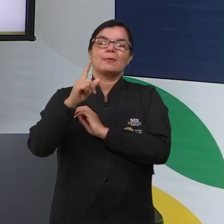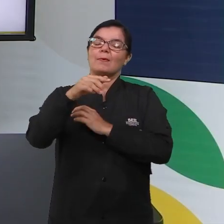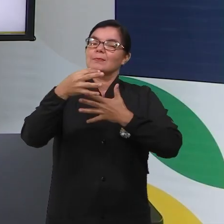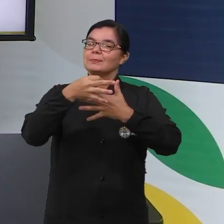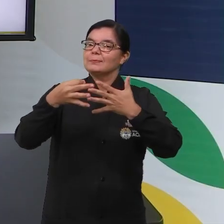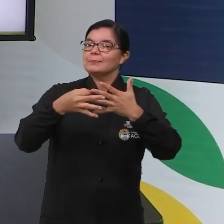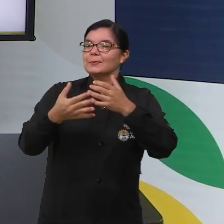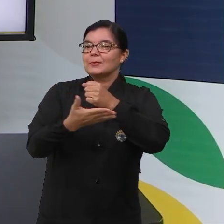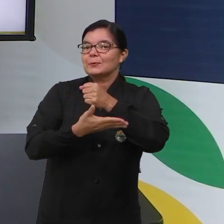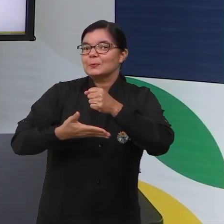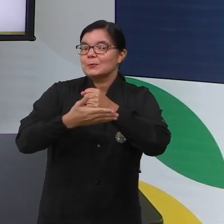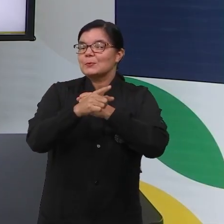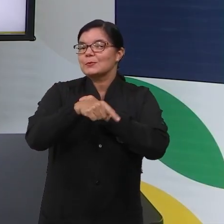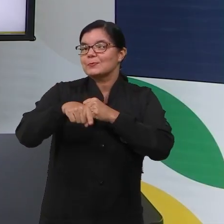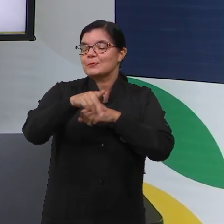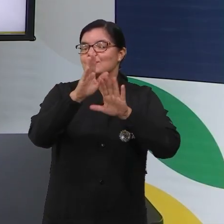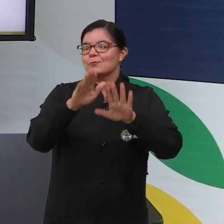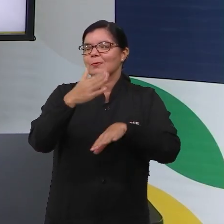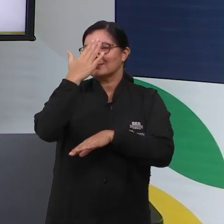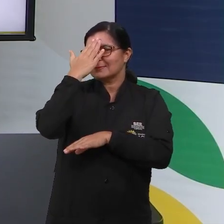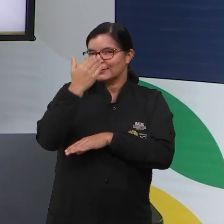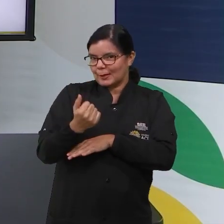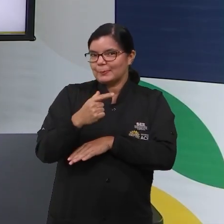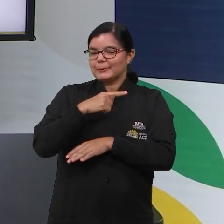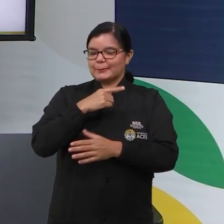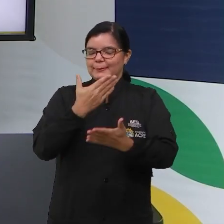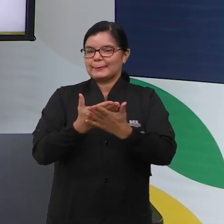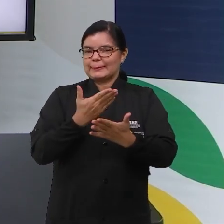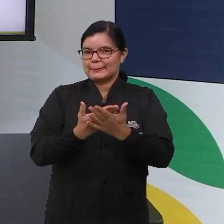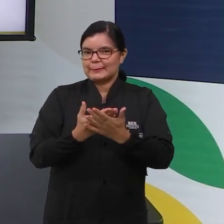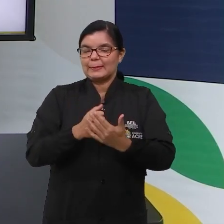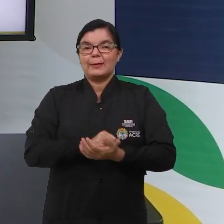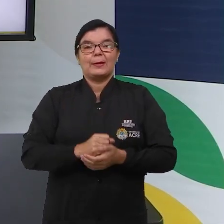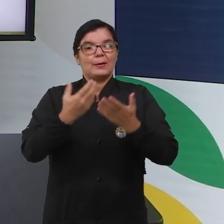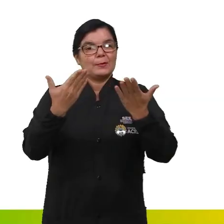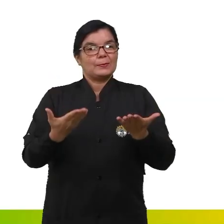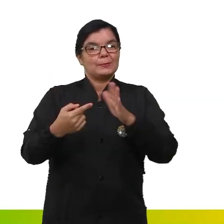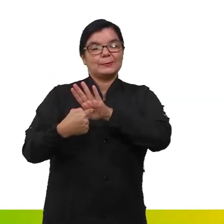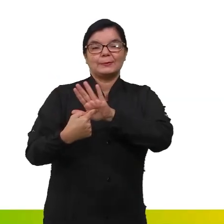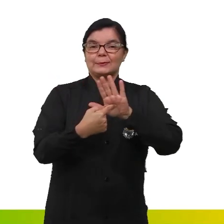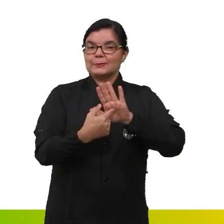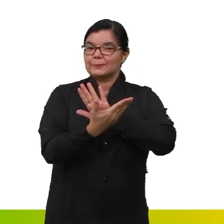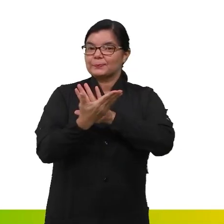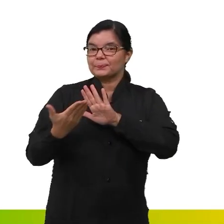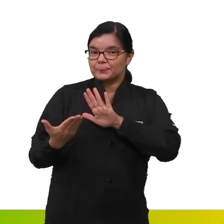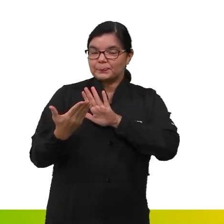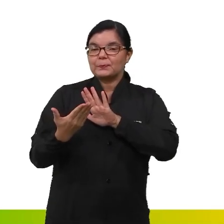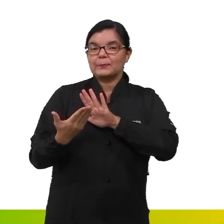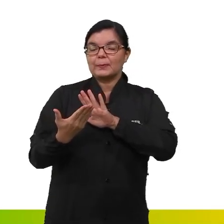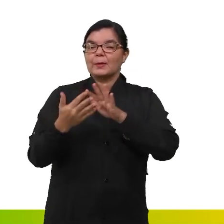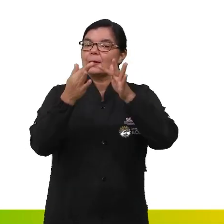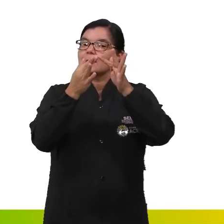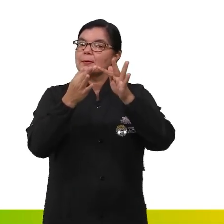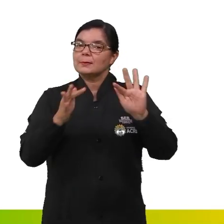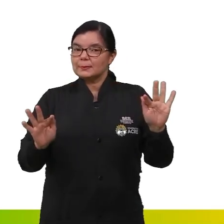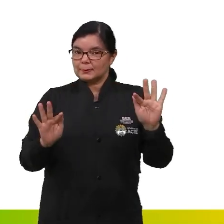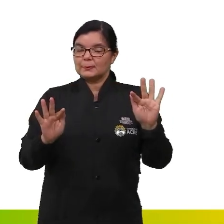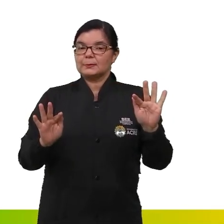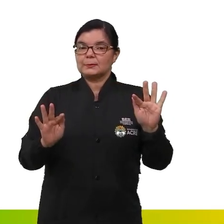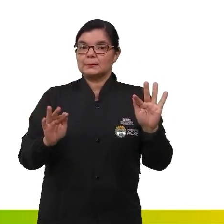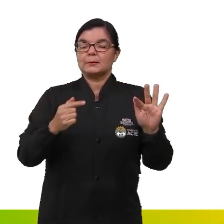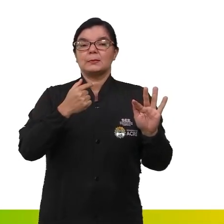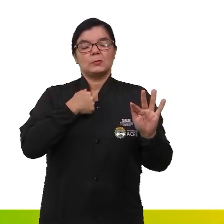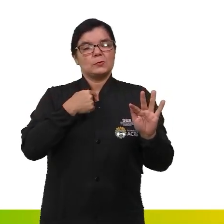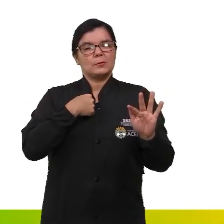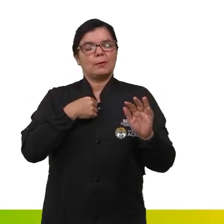elemento básico e que você já deve saber nessa aula. Agora eu vou mostrar para vocês aí na tela uma frase em que eu